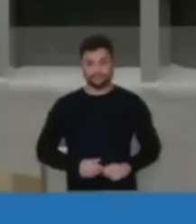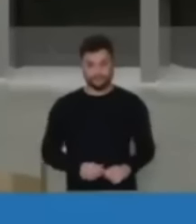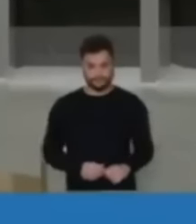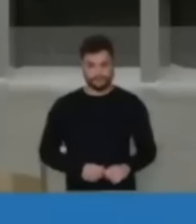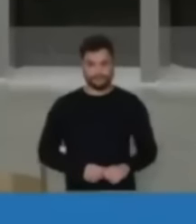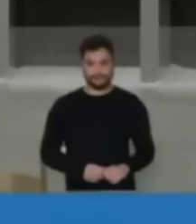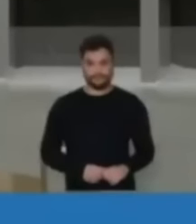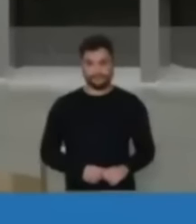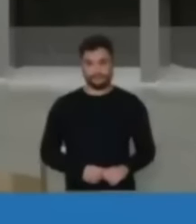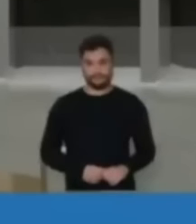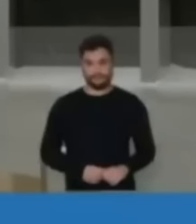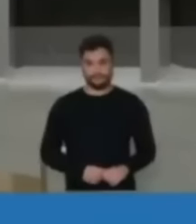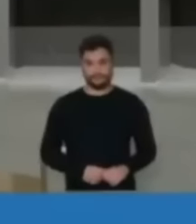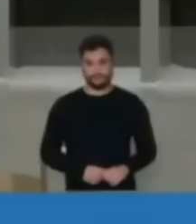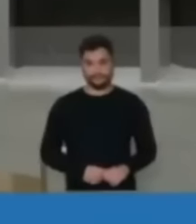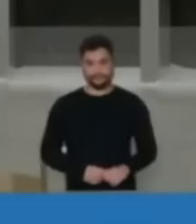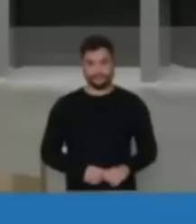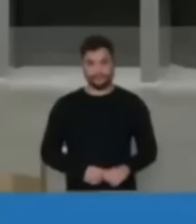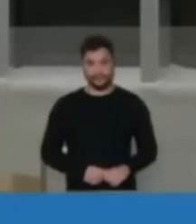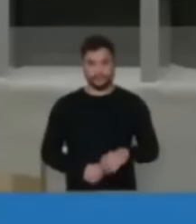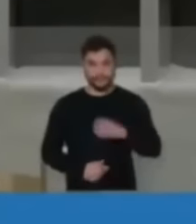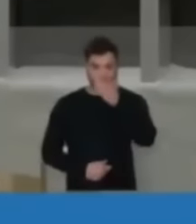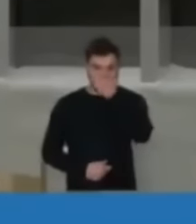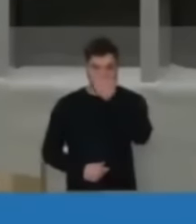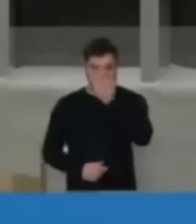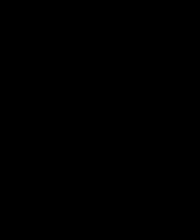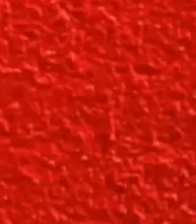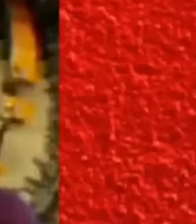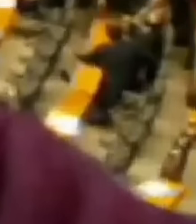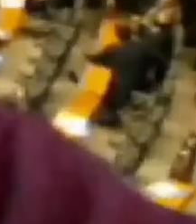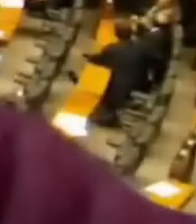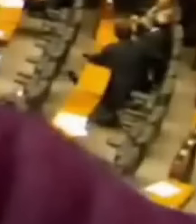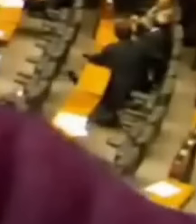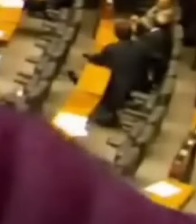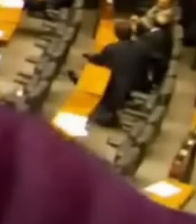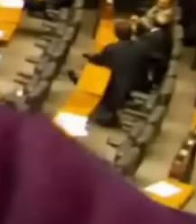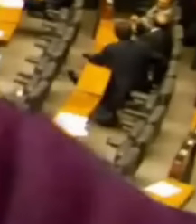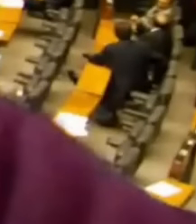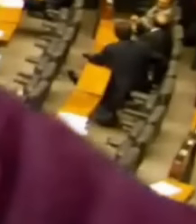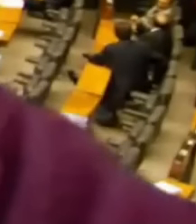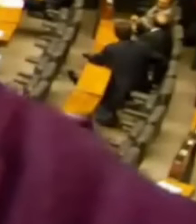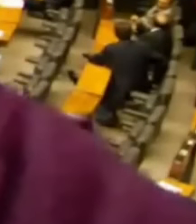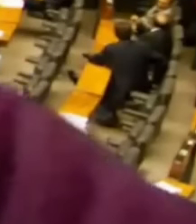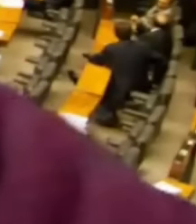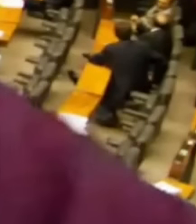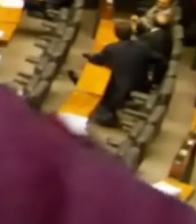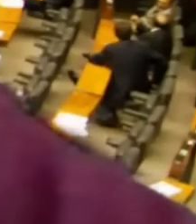como essa que nós estamos vivendo no Rio Grande do Sul.